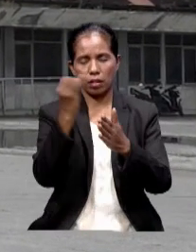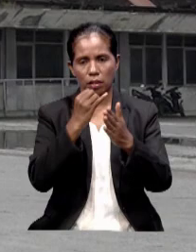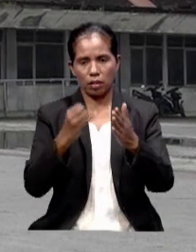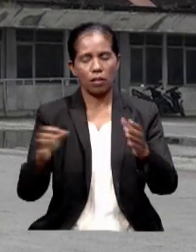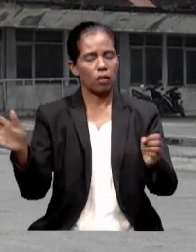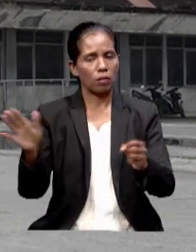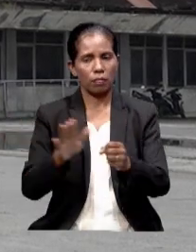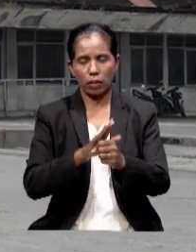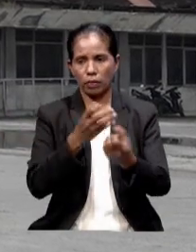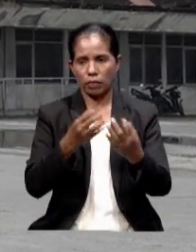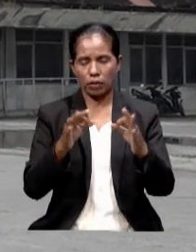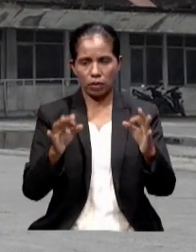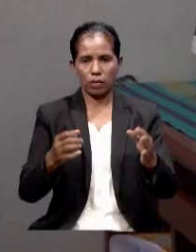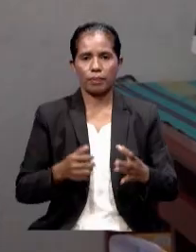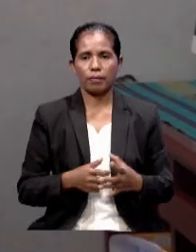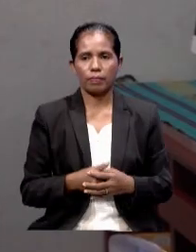completo hotona.